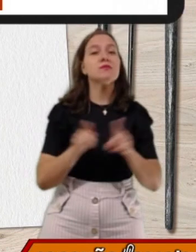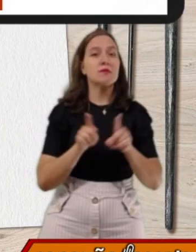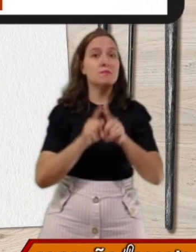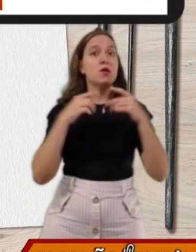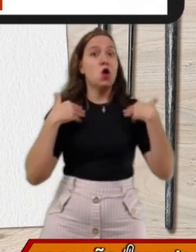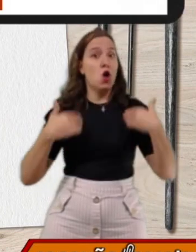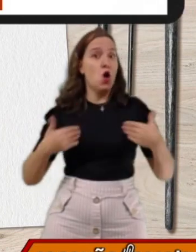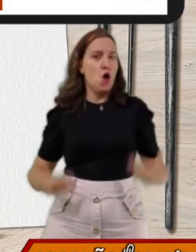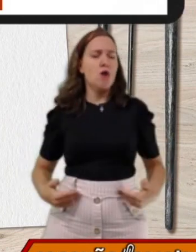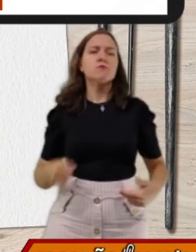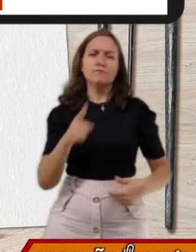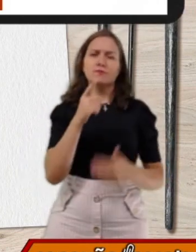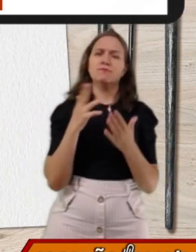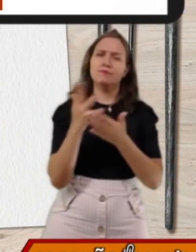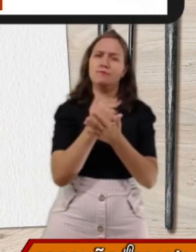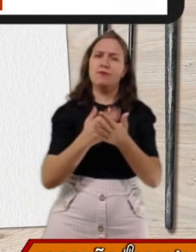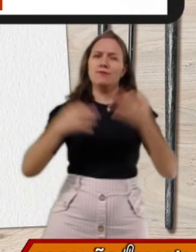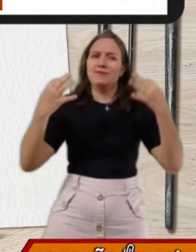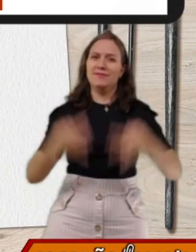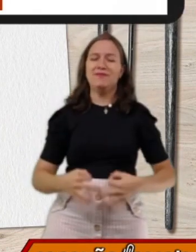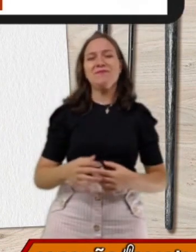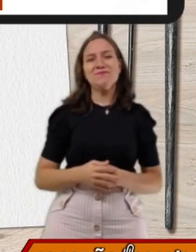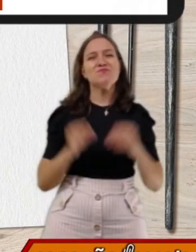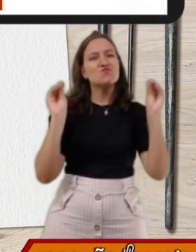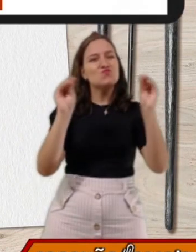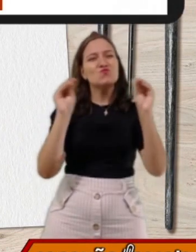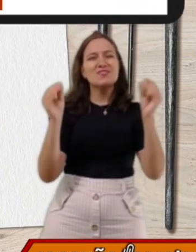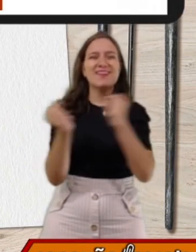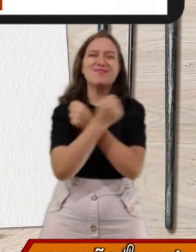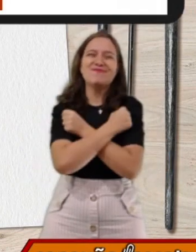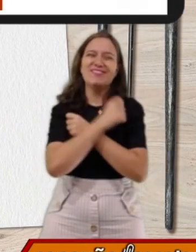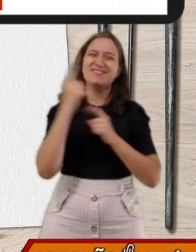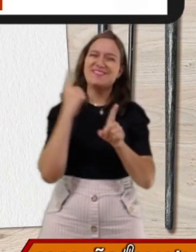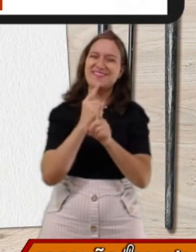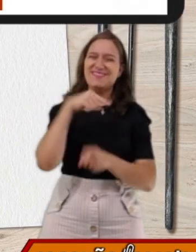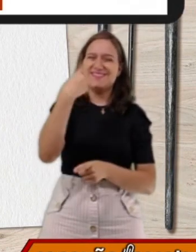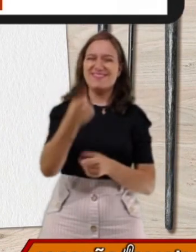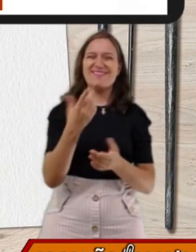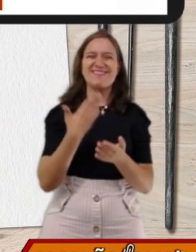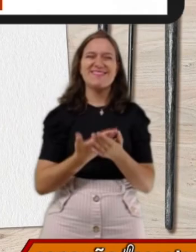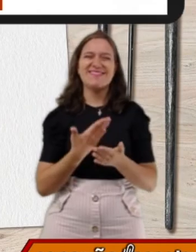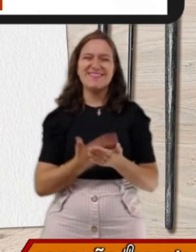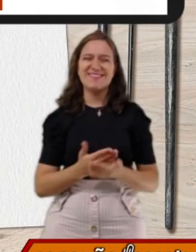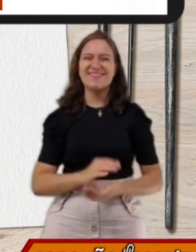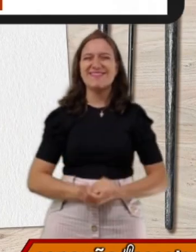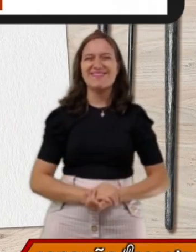corpo completo e você vai desenhar Beijo abraço e até nossa próxima aula